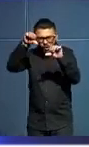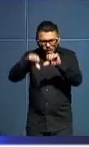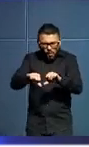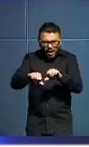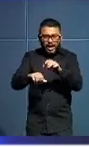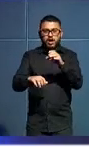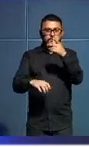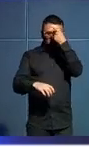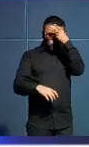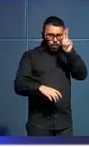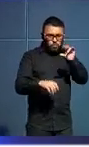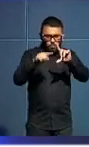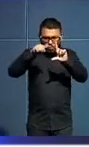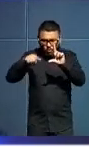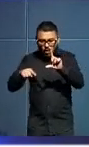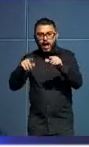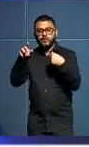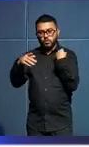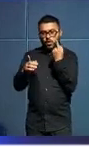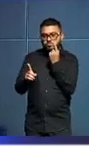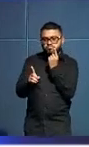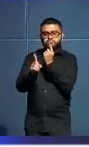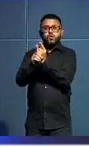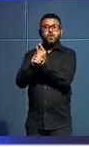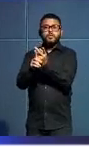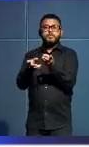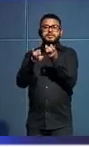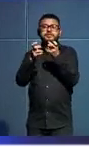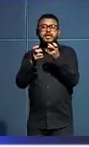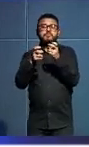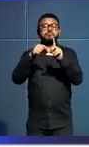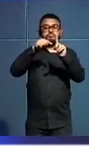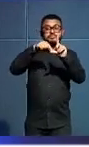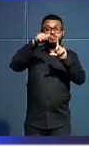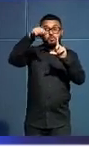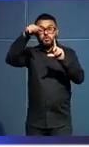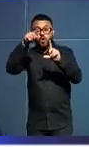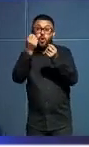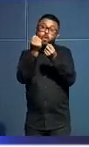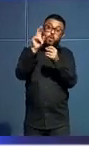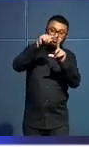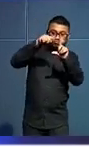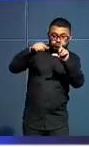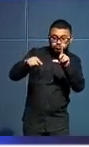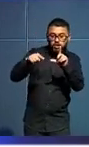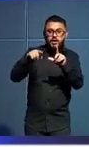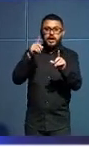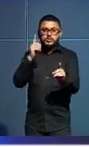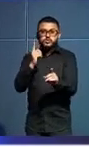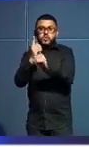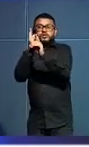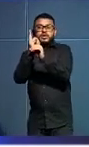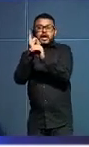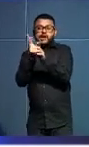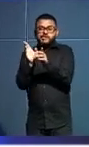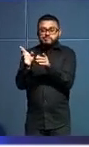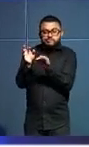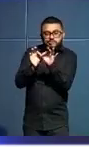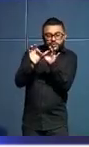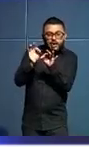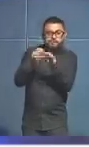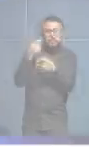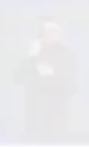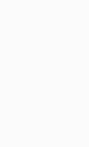do Consumidor sobre diversos aspectos então eles vão ajudar na formação desses indicadores auxiliando a área de fiscalização no direcionamento